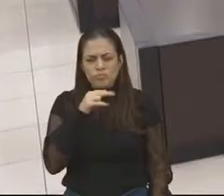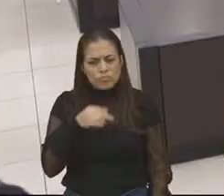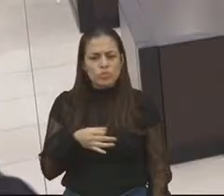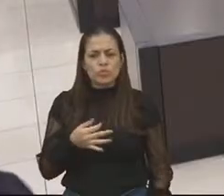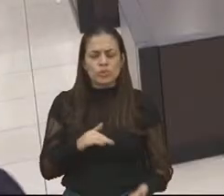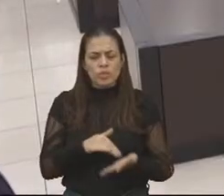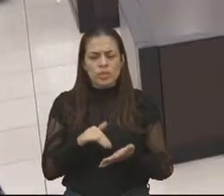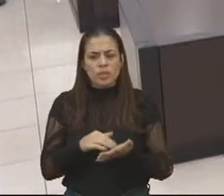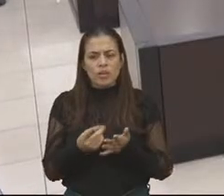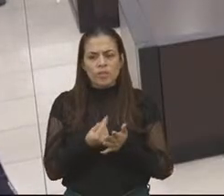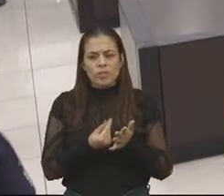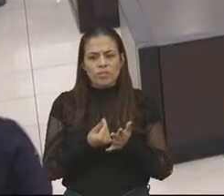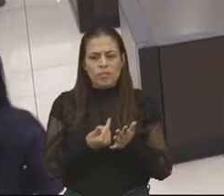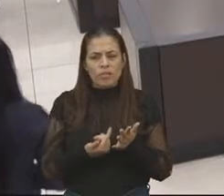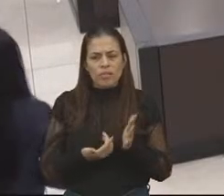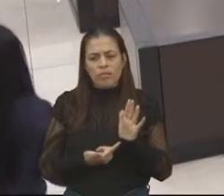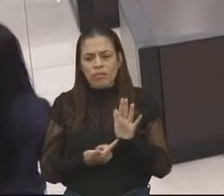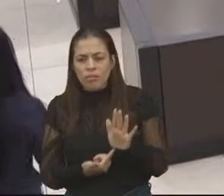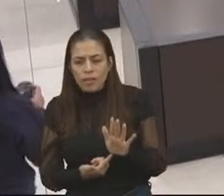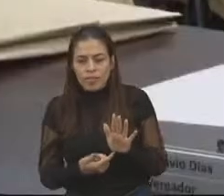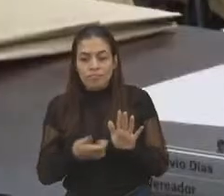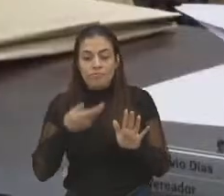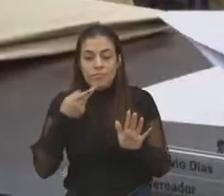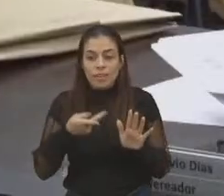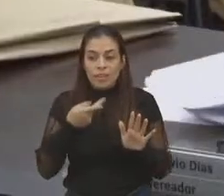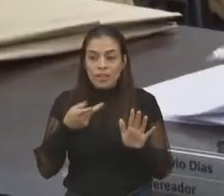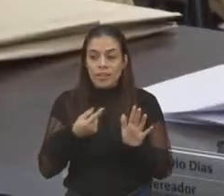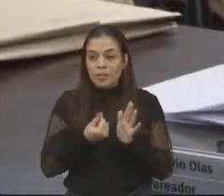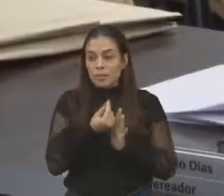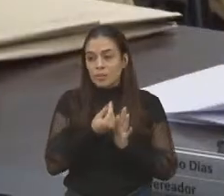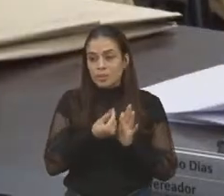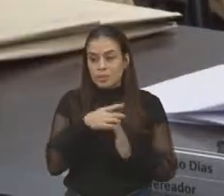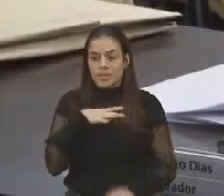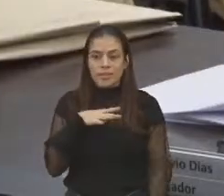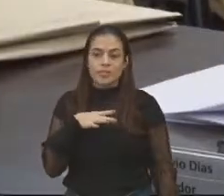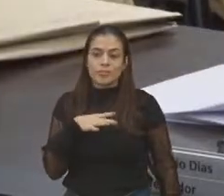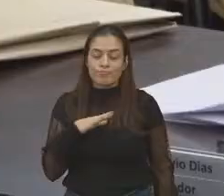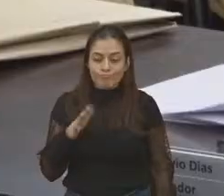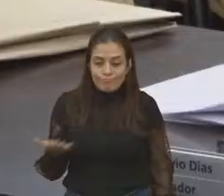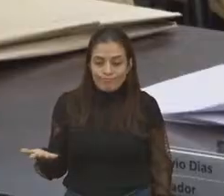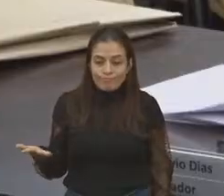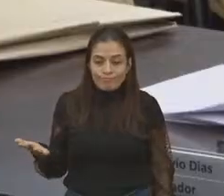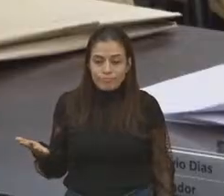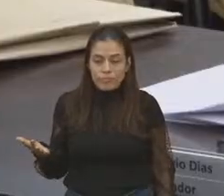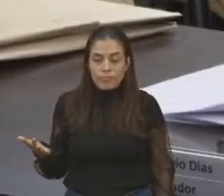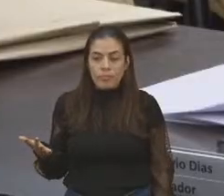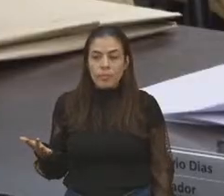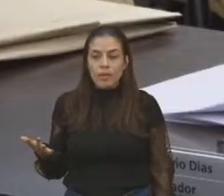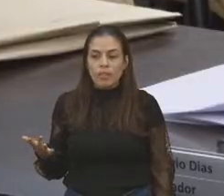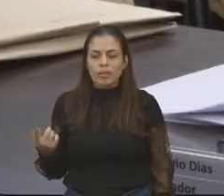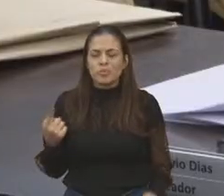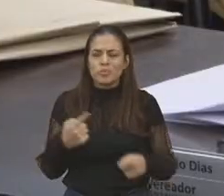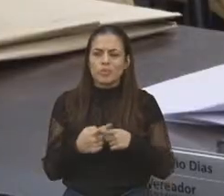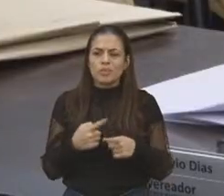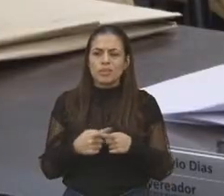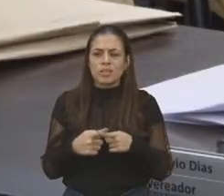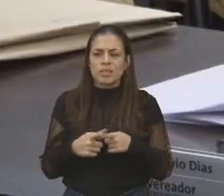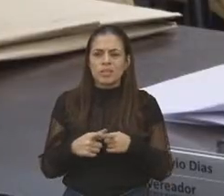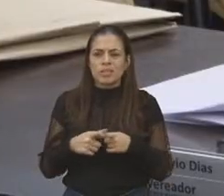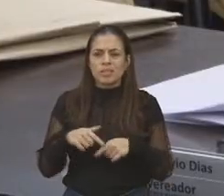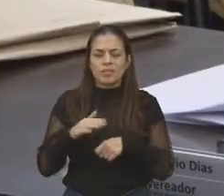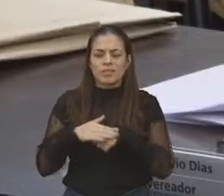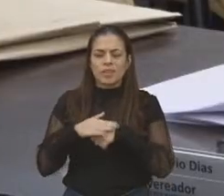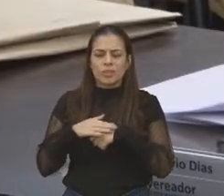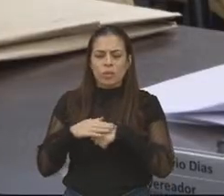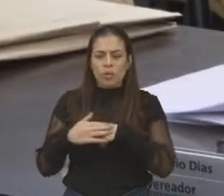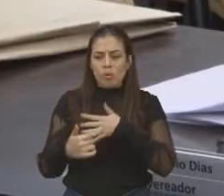de Finanças venha falar sobre o orçamento da cidade, não é? Porque você desempenha um papel